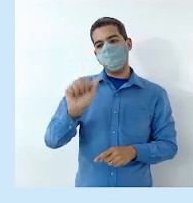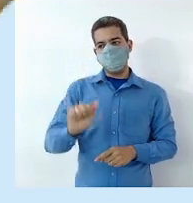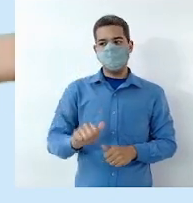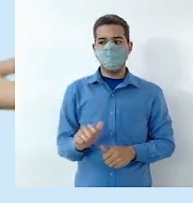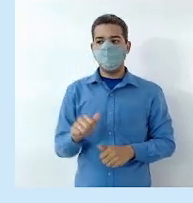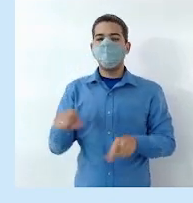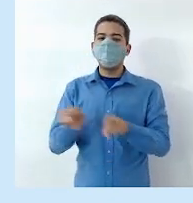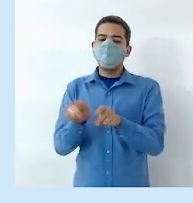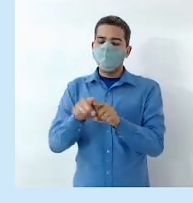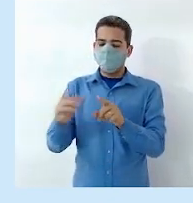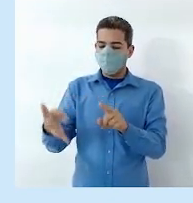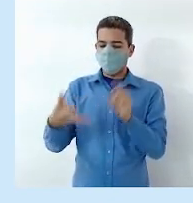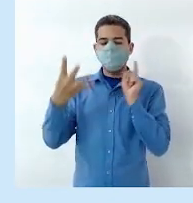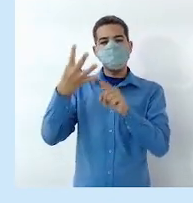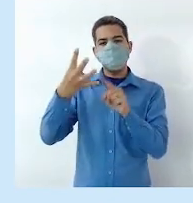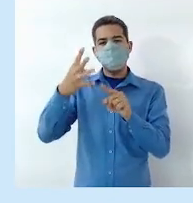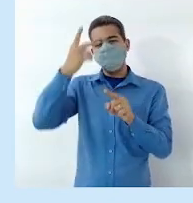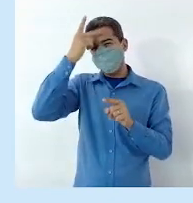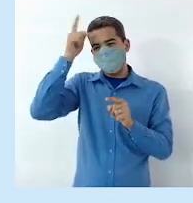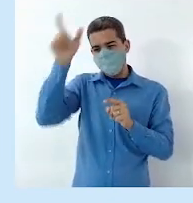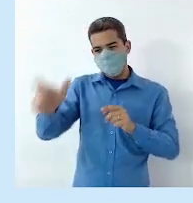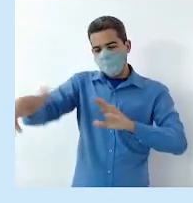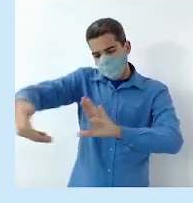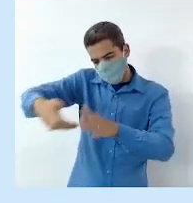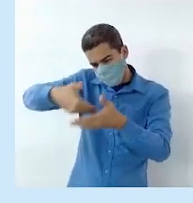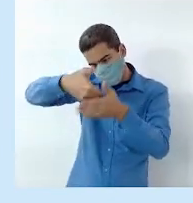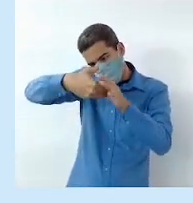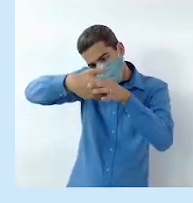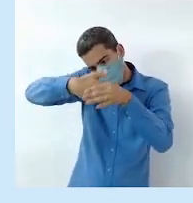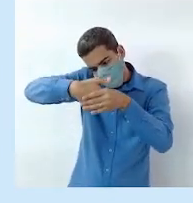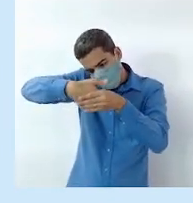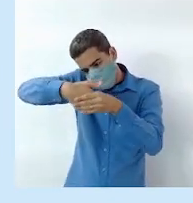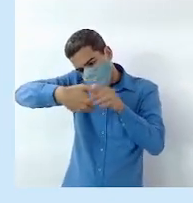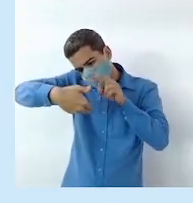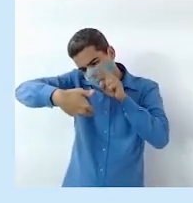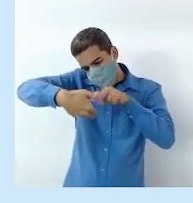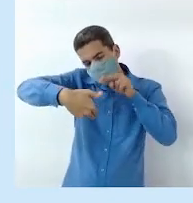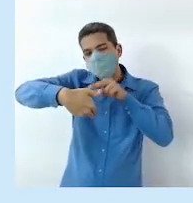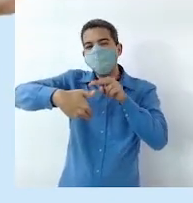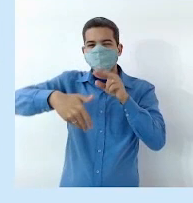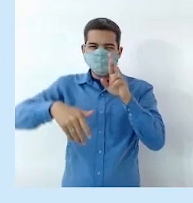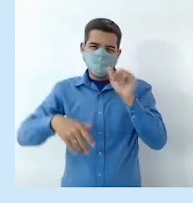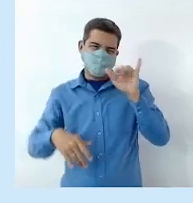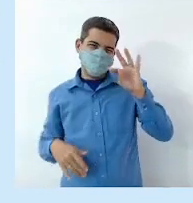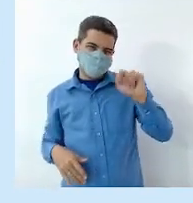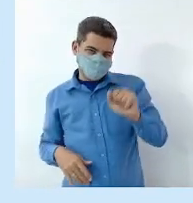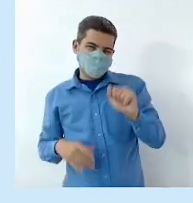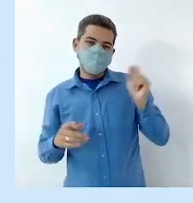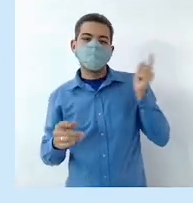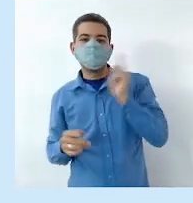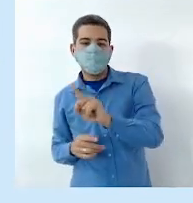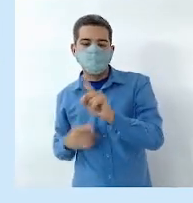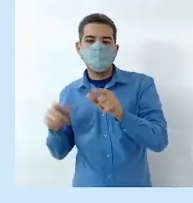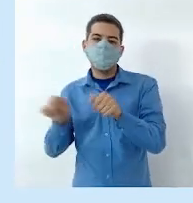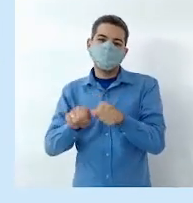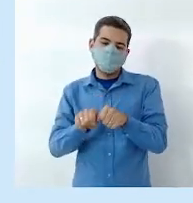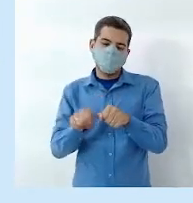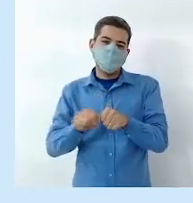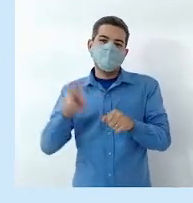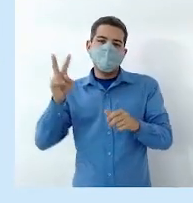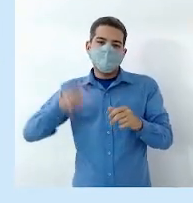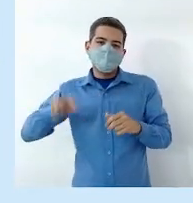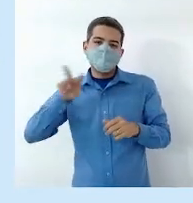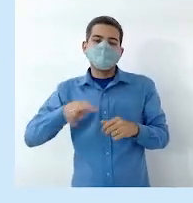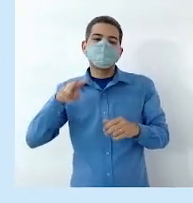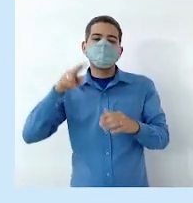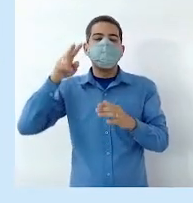da cartomante, que já fica subentendido, né? Que a Rita foi fazer uma consulta a uma cartomante para assuntos